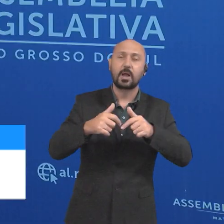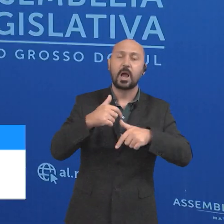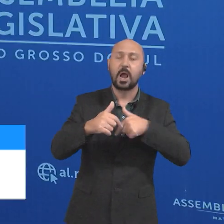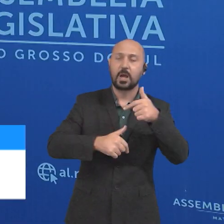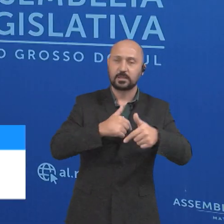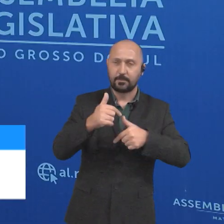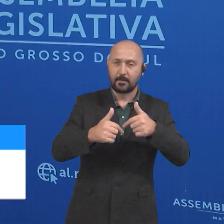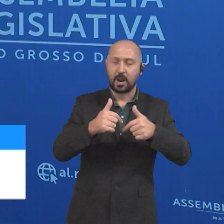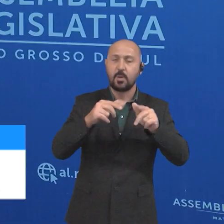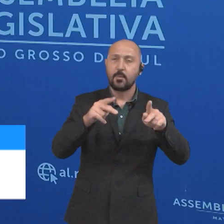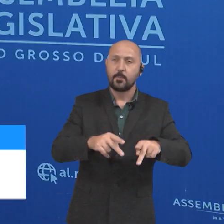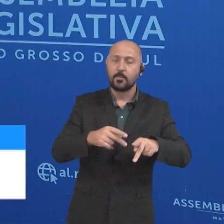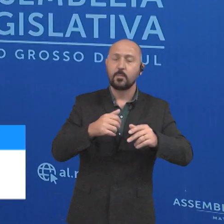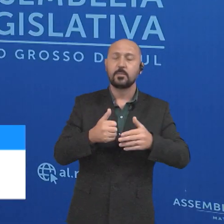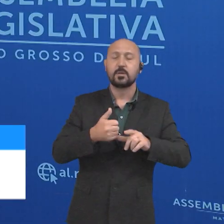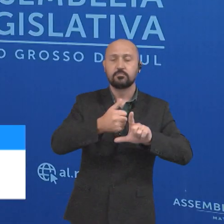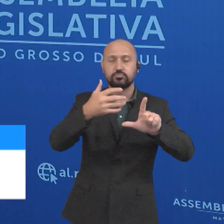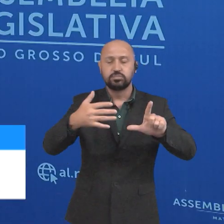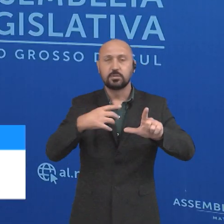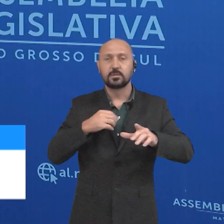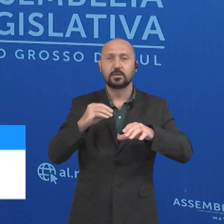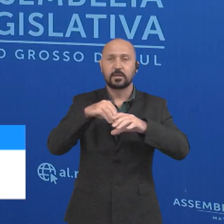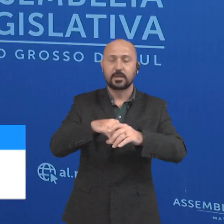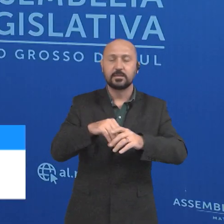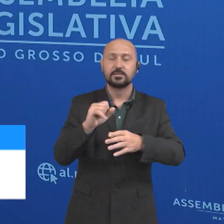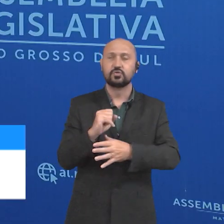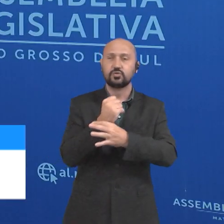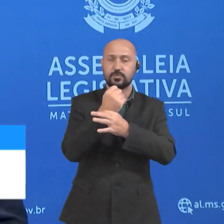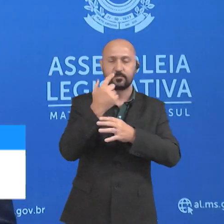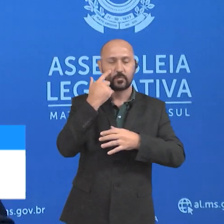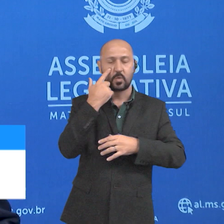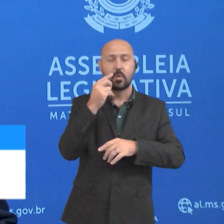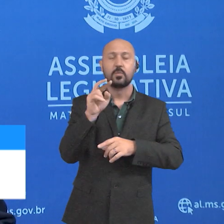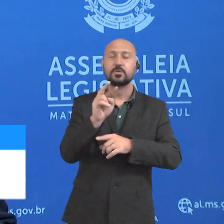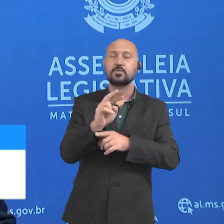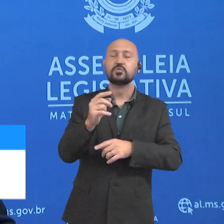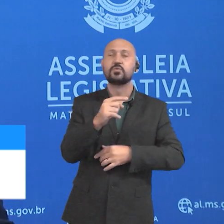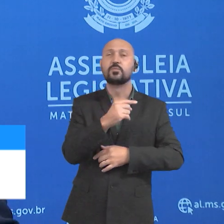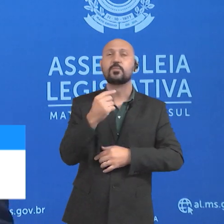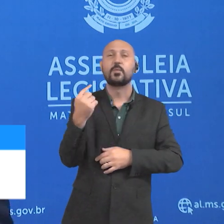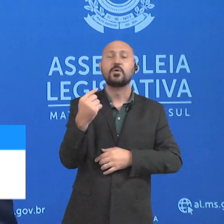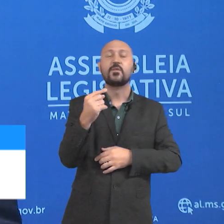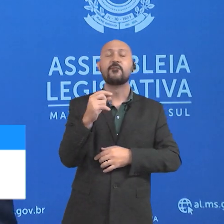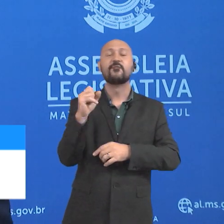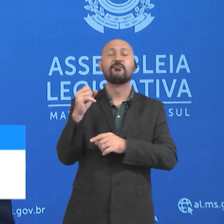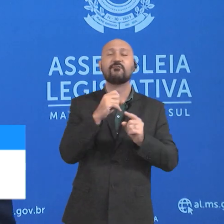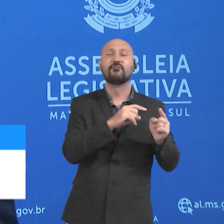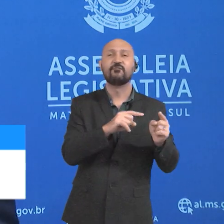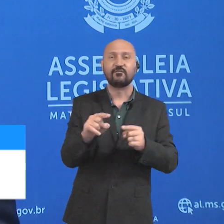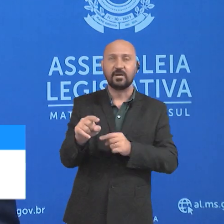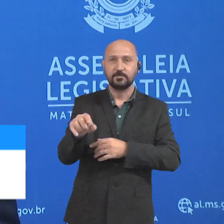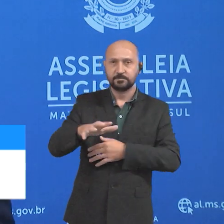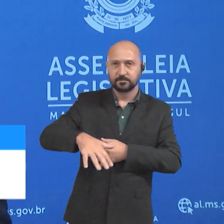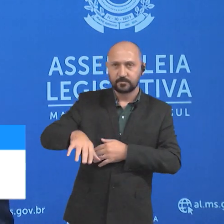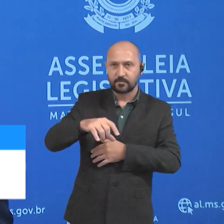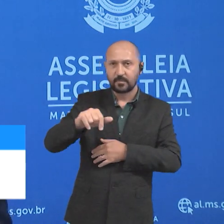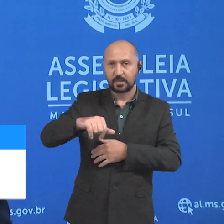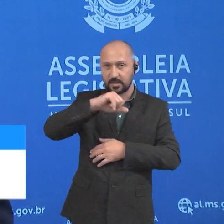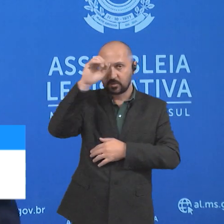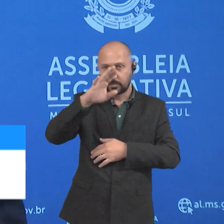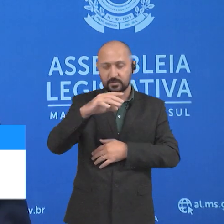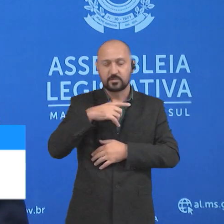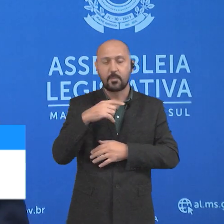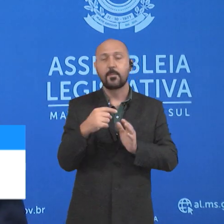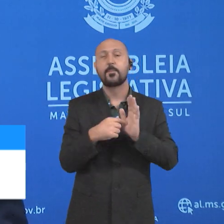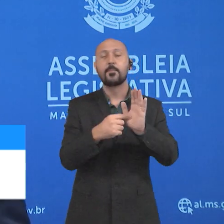público as pessoas LGBTQIAPN+, que elas estejam seguras. Dados do Observatório de Mortes e Violências contra Pessoas